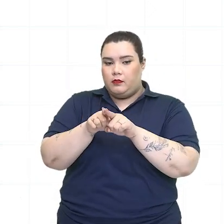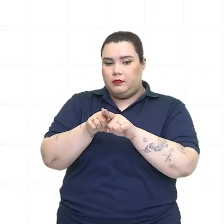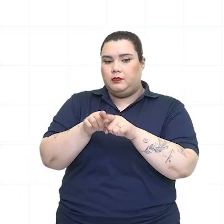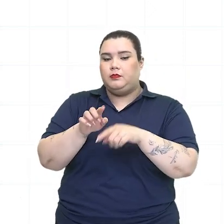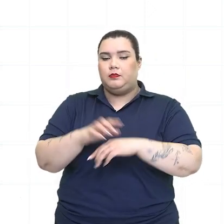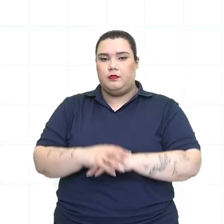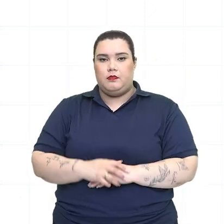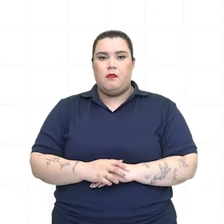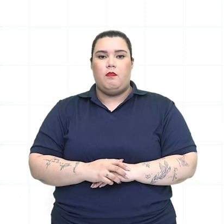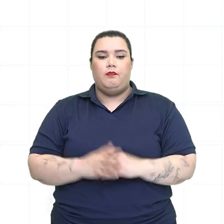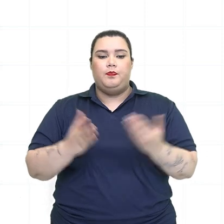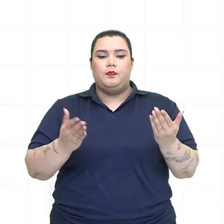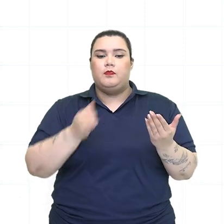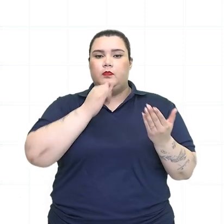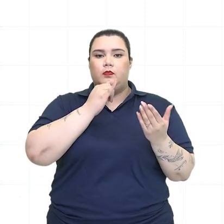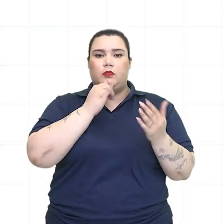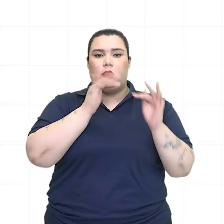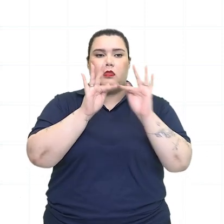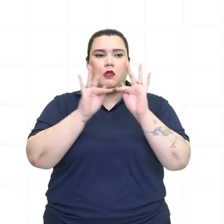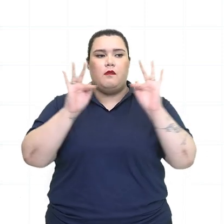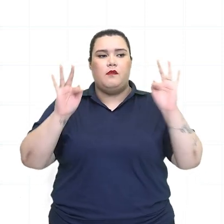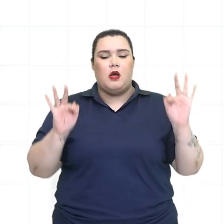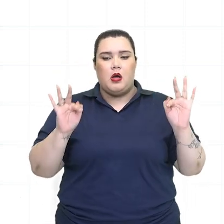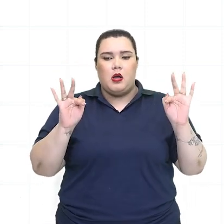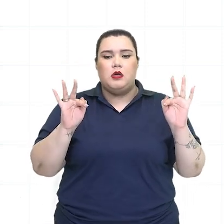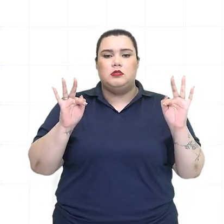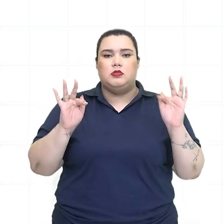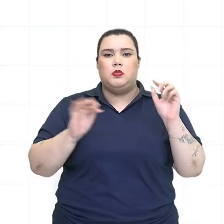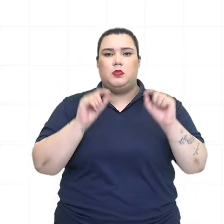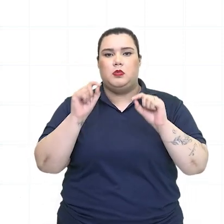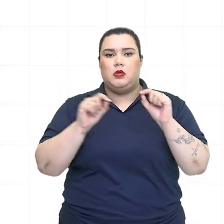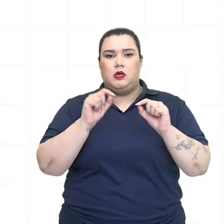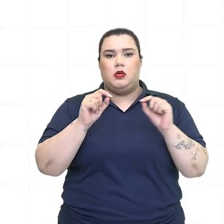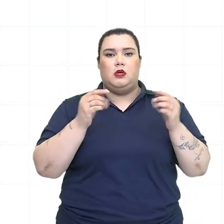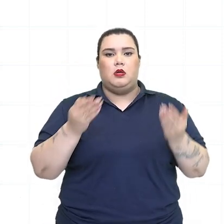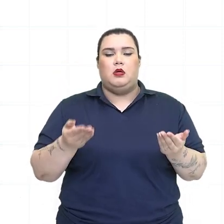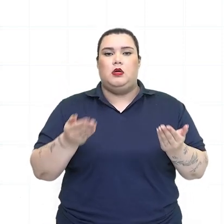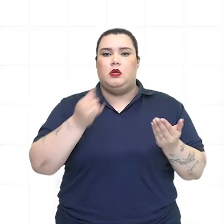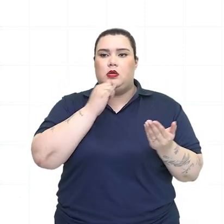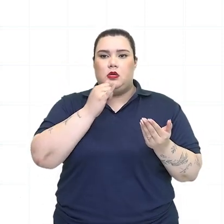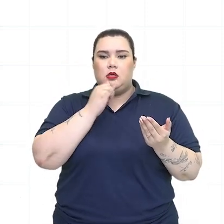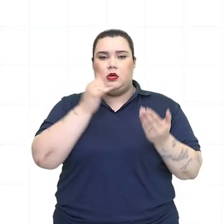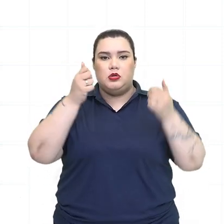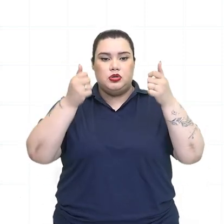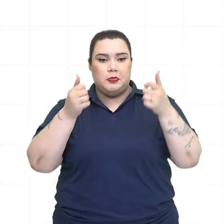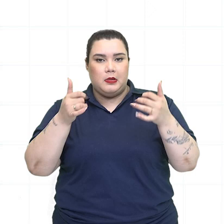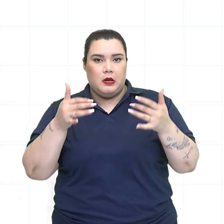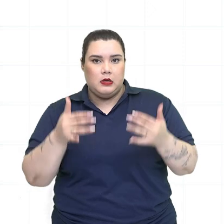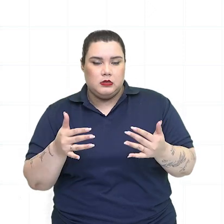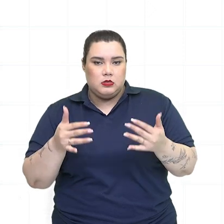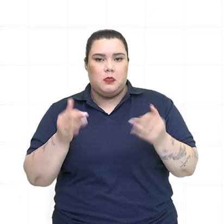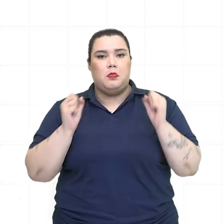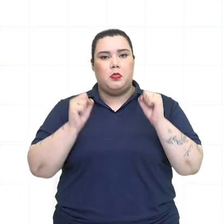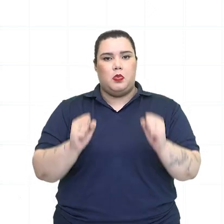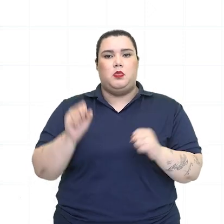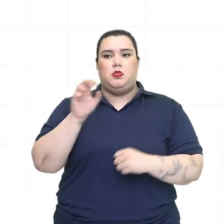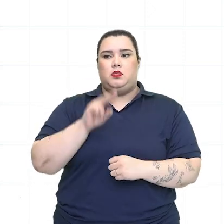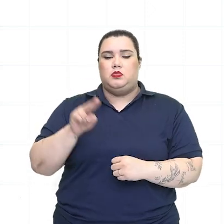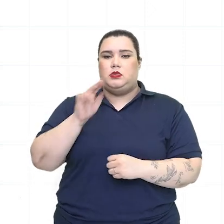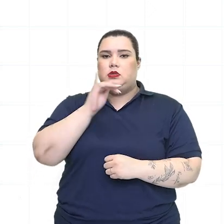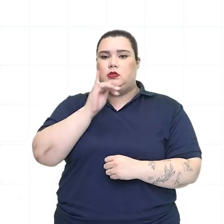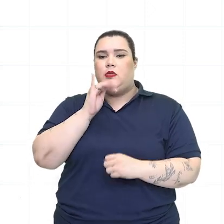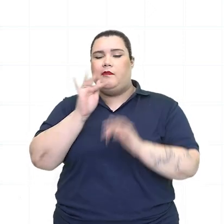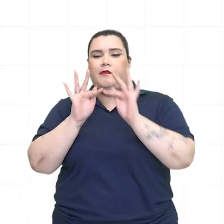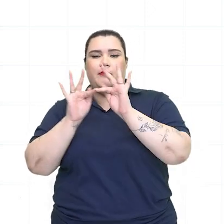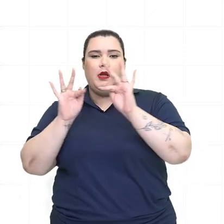Quando eu vou isolar expressões, isolar uma explicação, que eu posso utilizar o